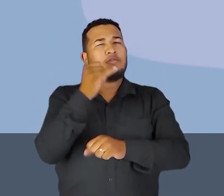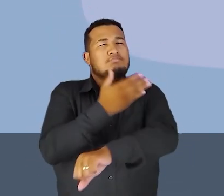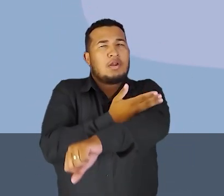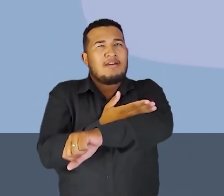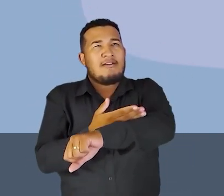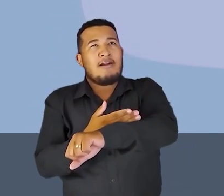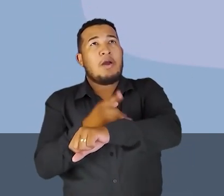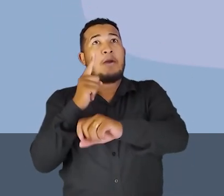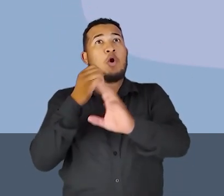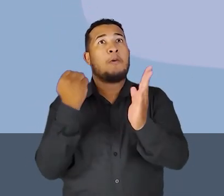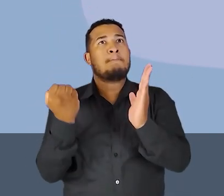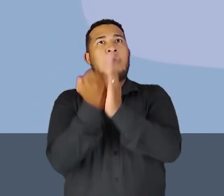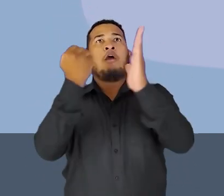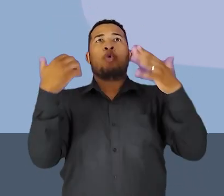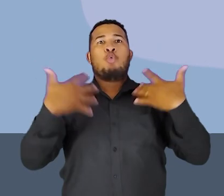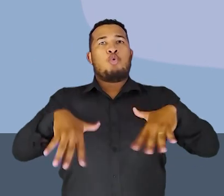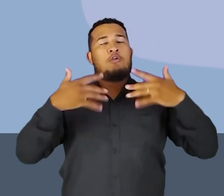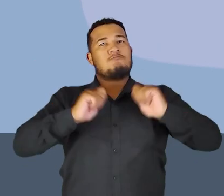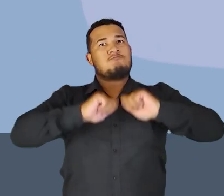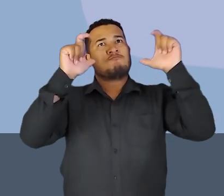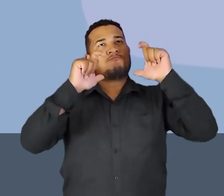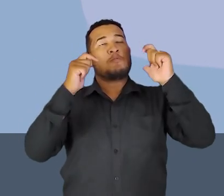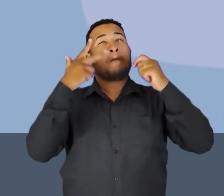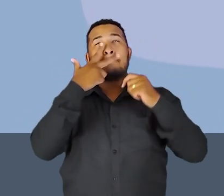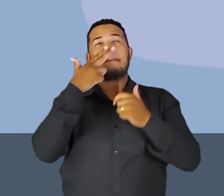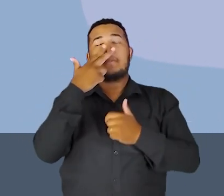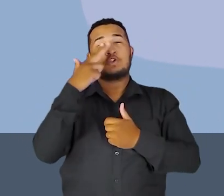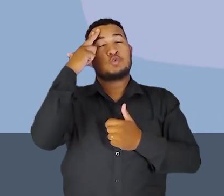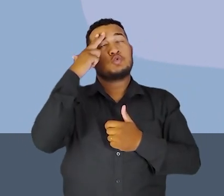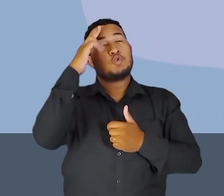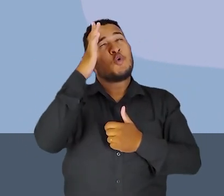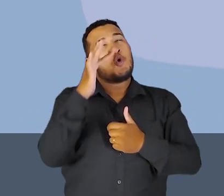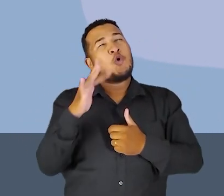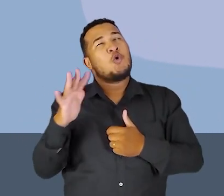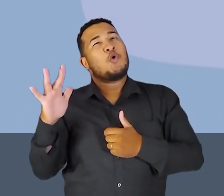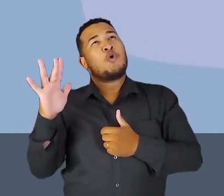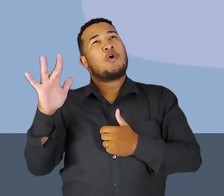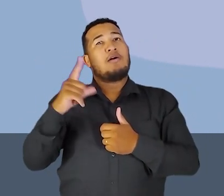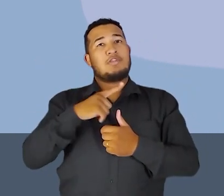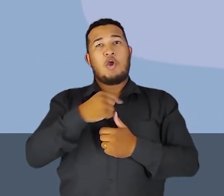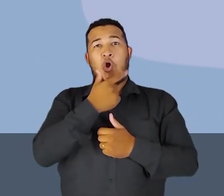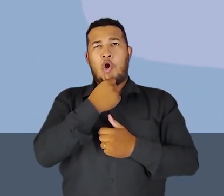é uma aparição de sonho. Chegam